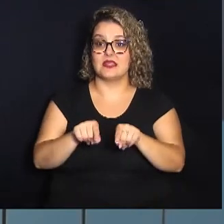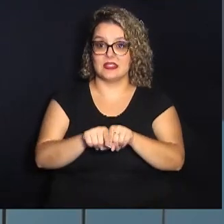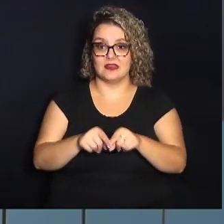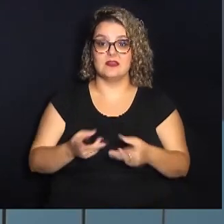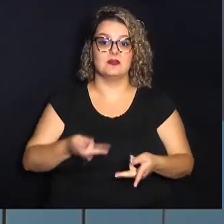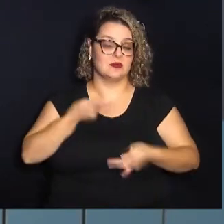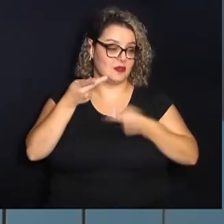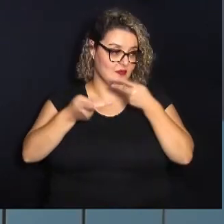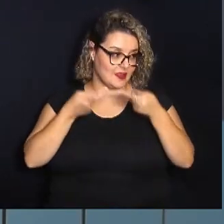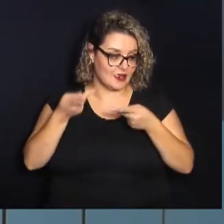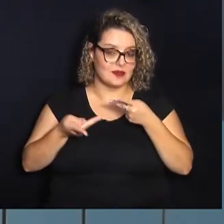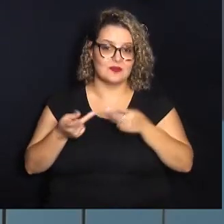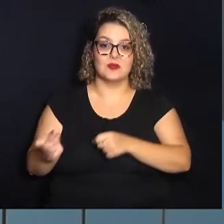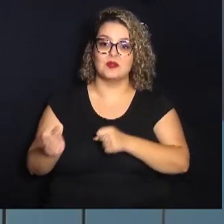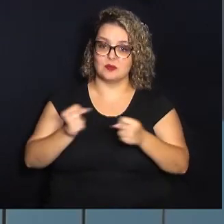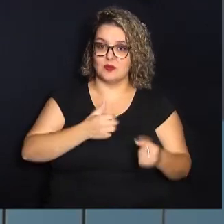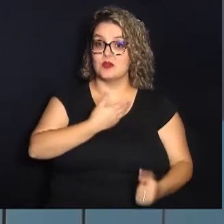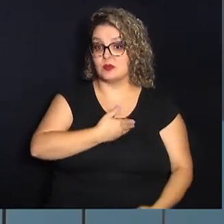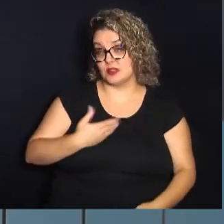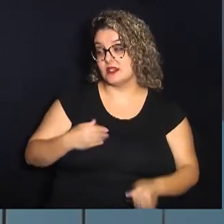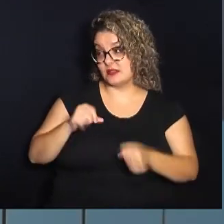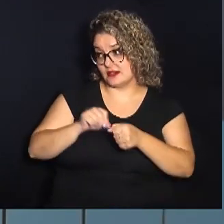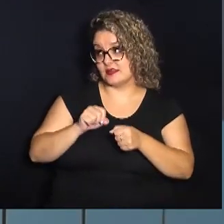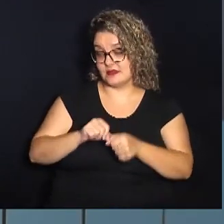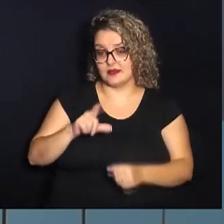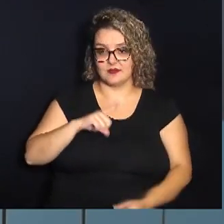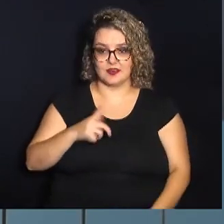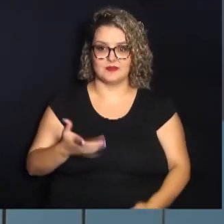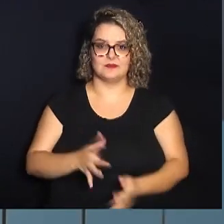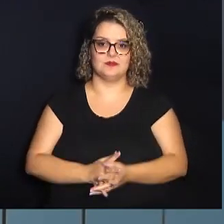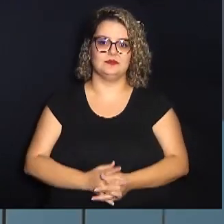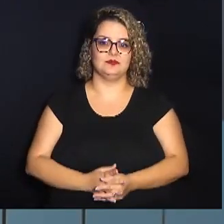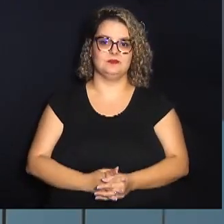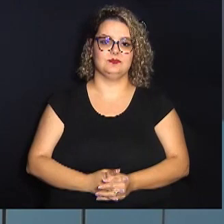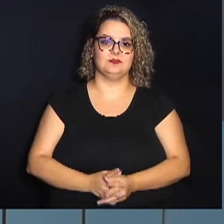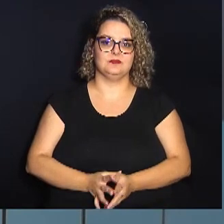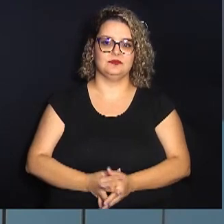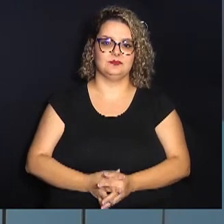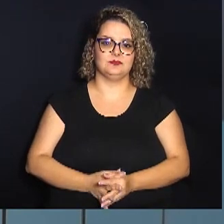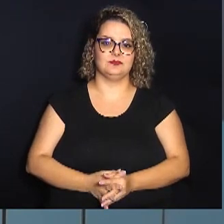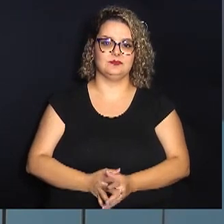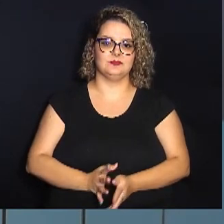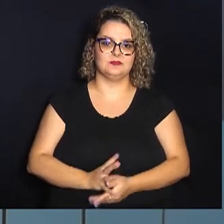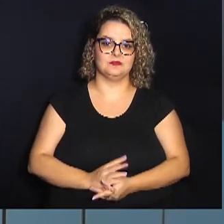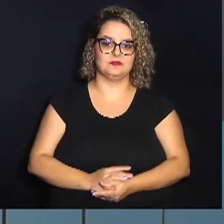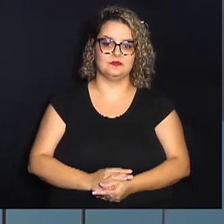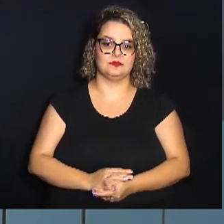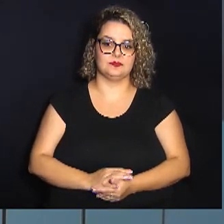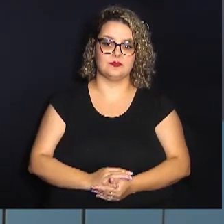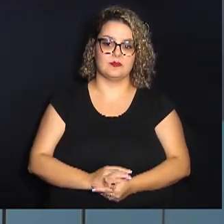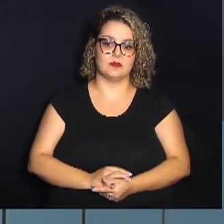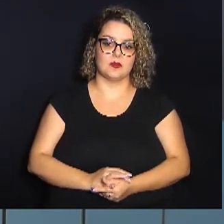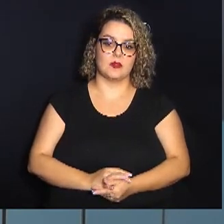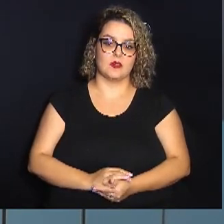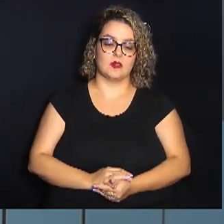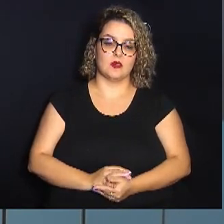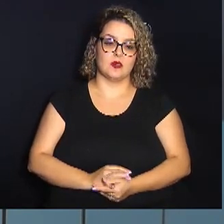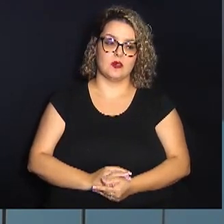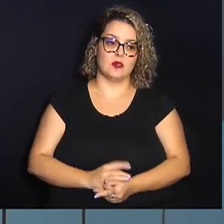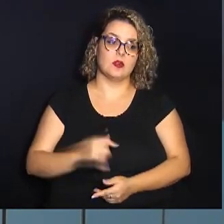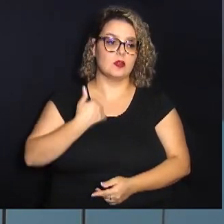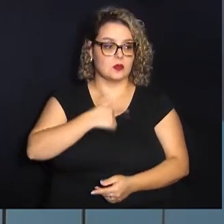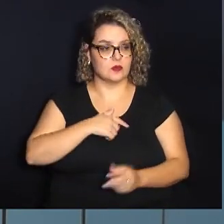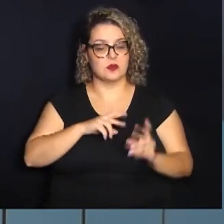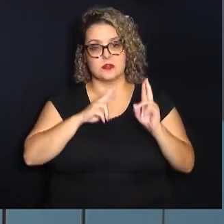aqui o que o poder público tem feito, né, no sentido do combate. A gente espera que isso se resolva o